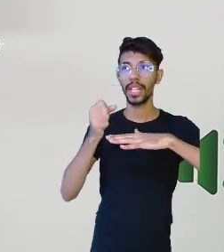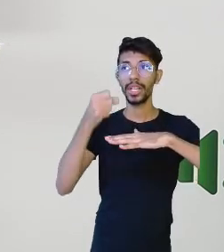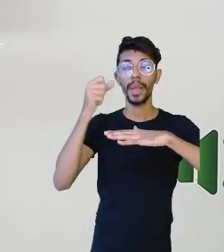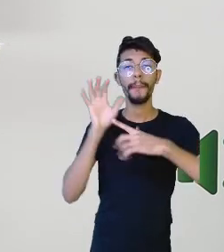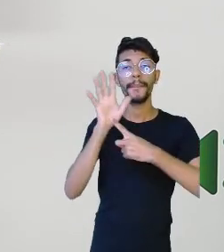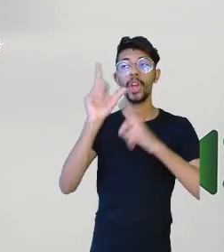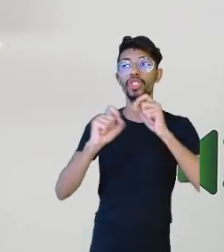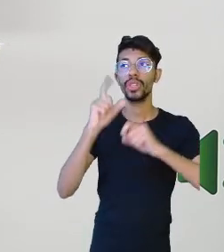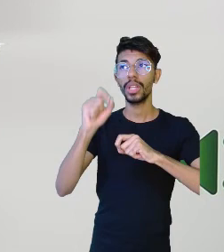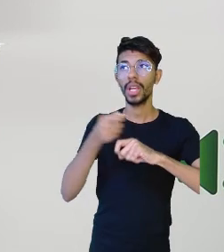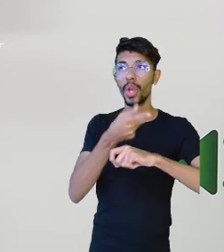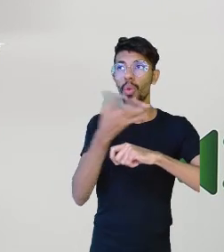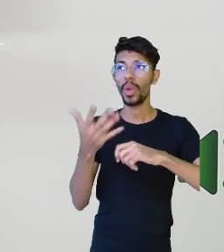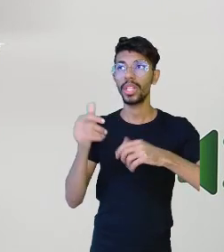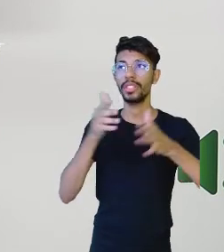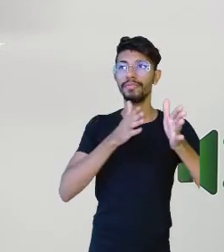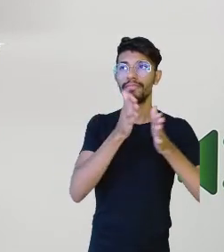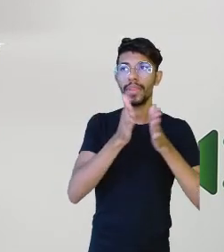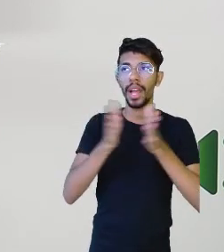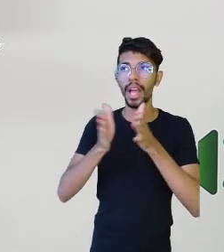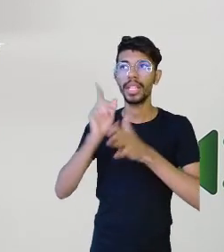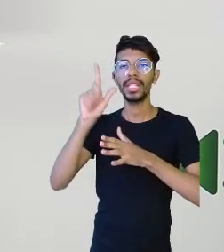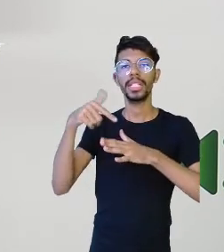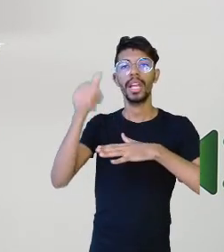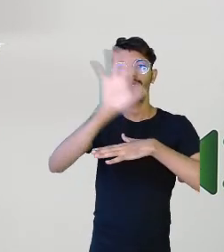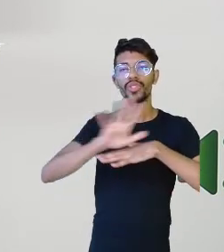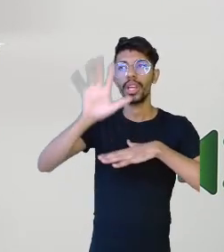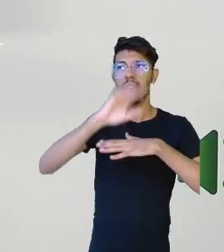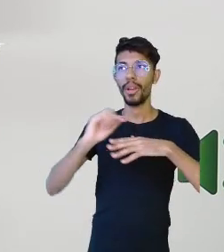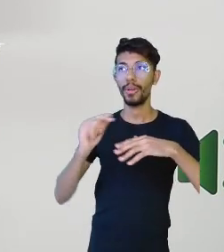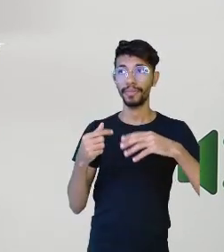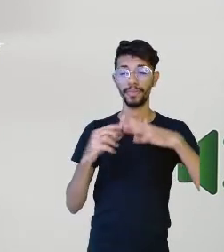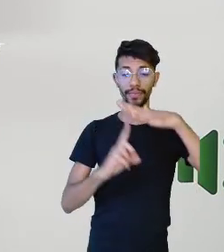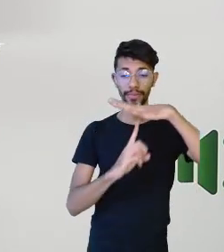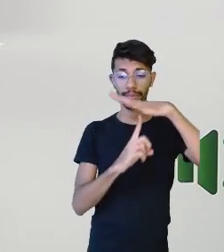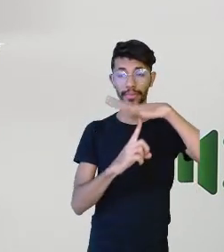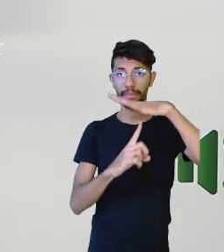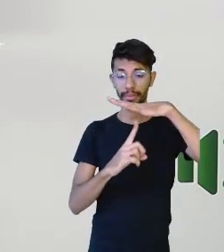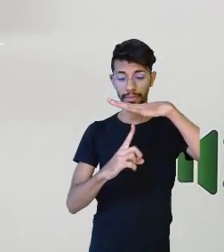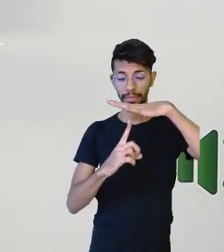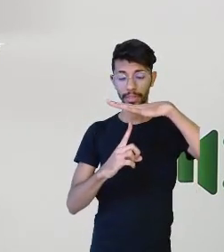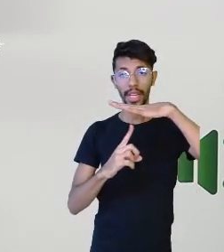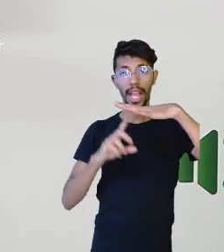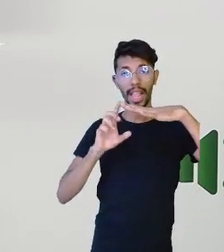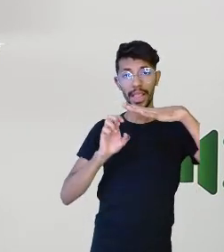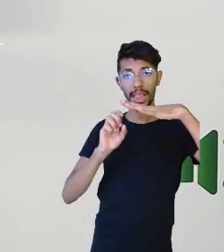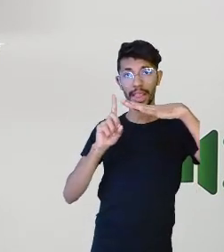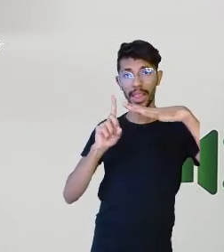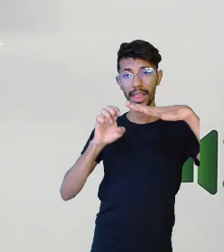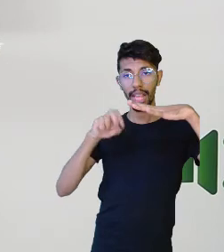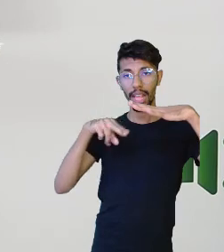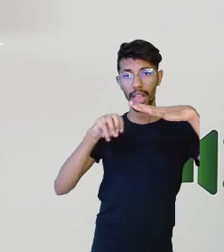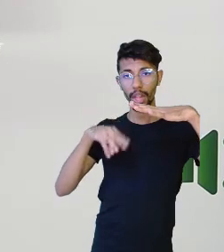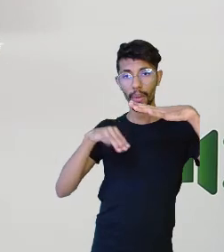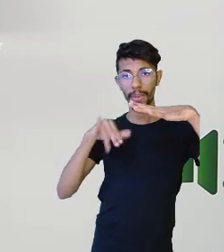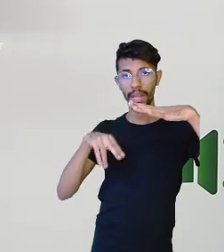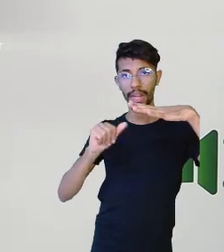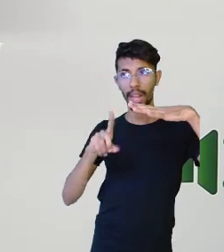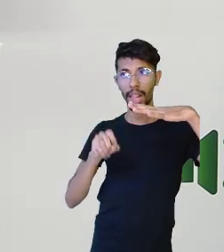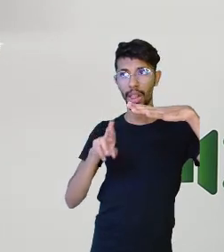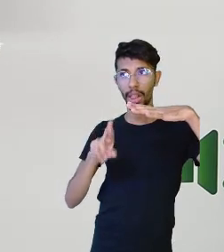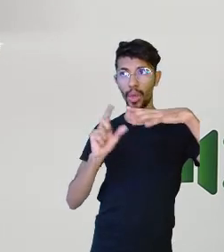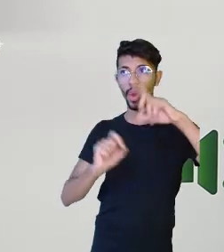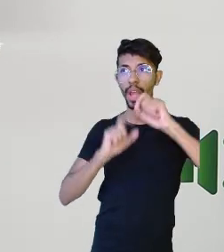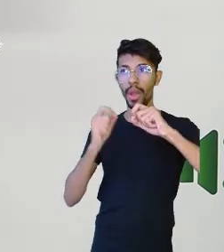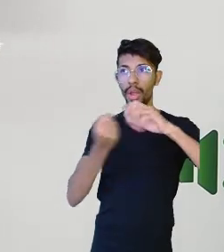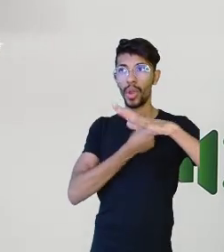o número escrito na parte inferior e indica o número de partes em que dividimos o inteiro.